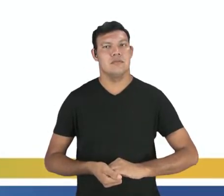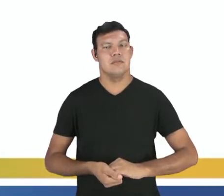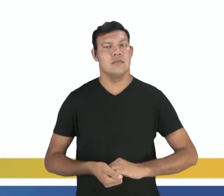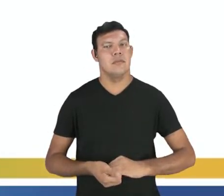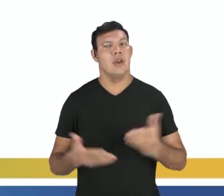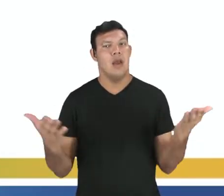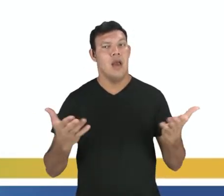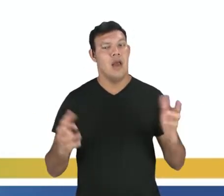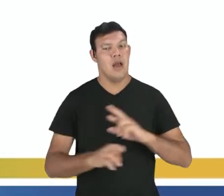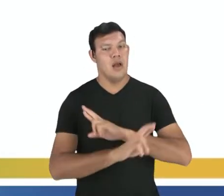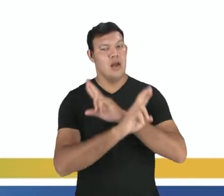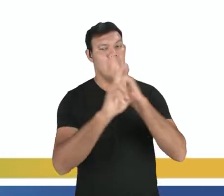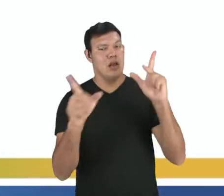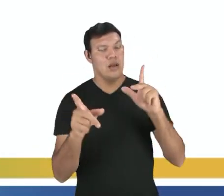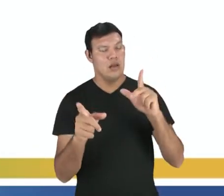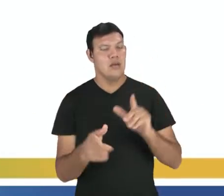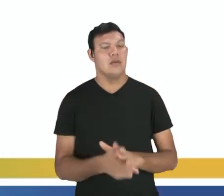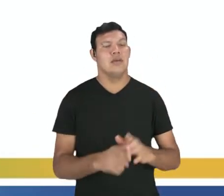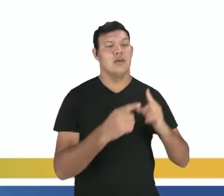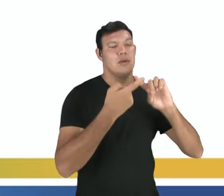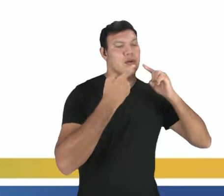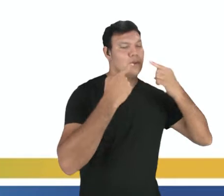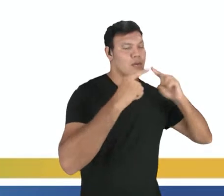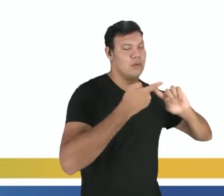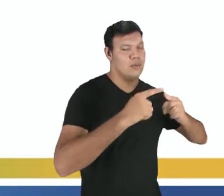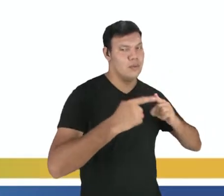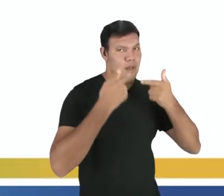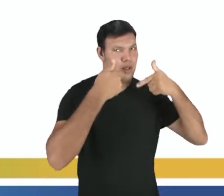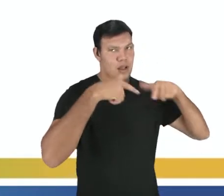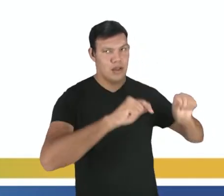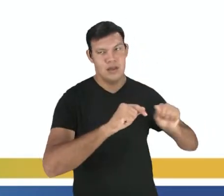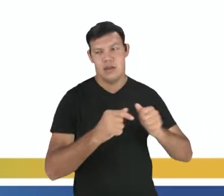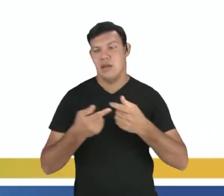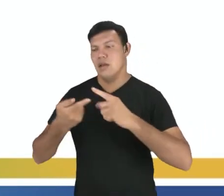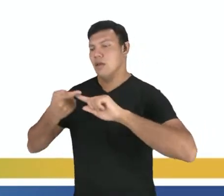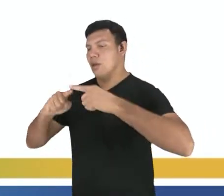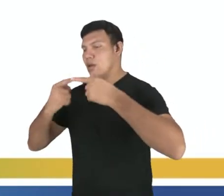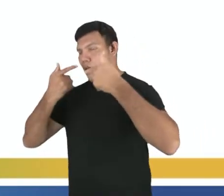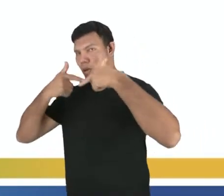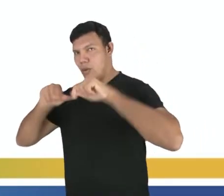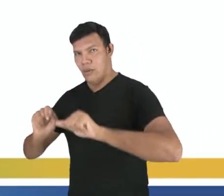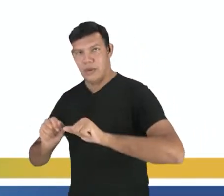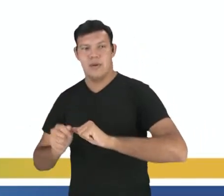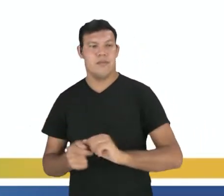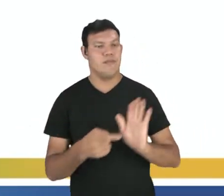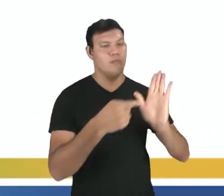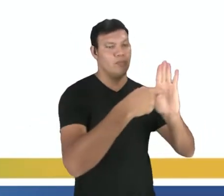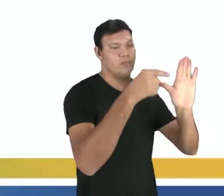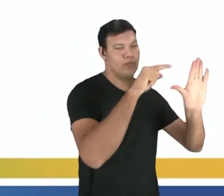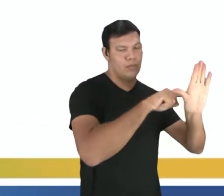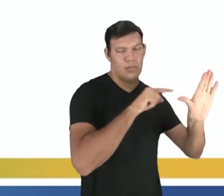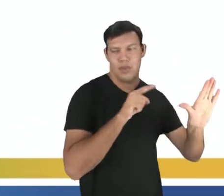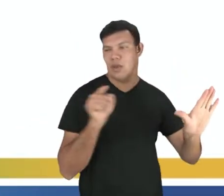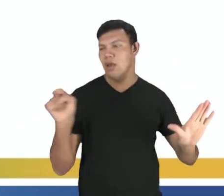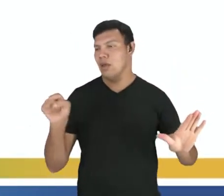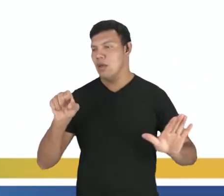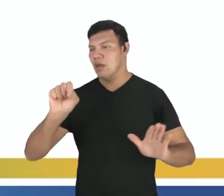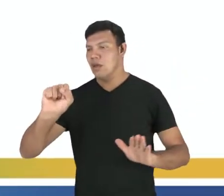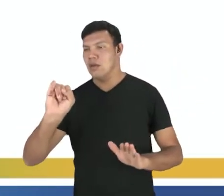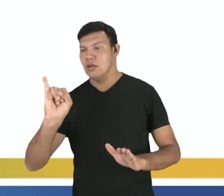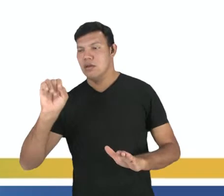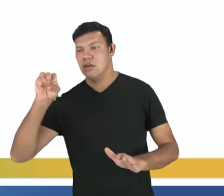Mais um pouco da diferença, difference between simile and metaphor, diferenças entre simile e